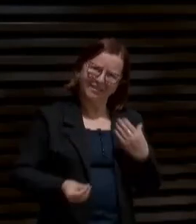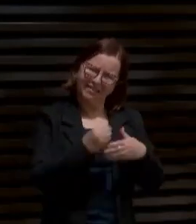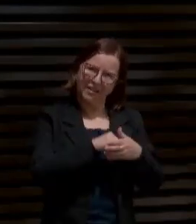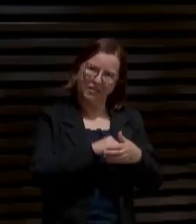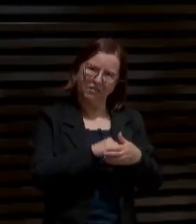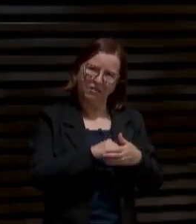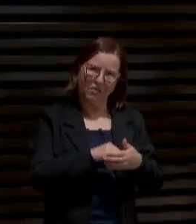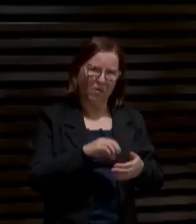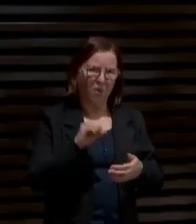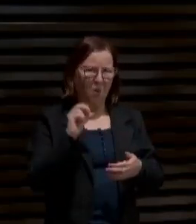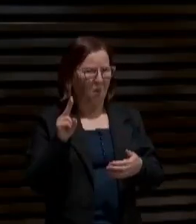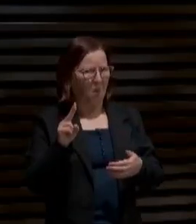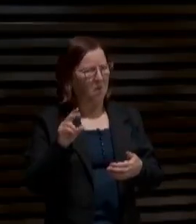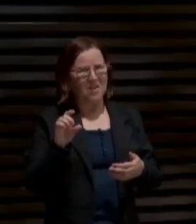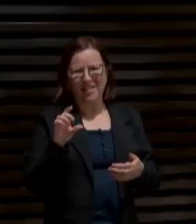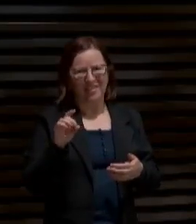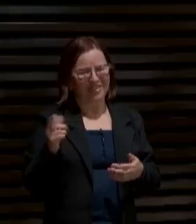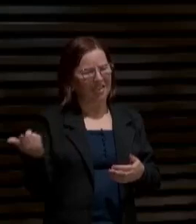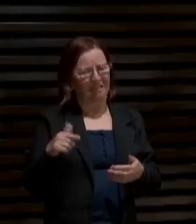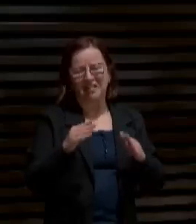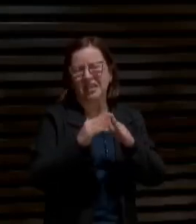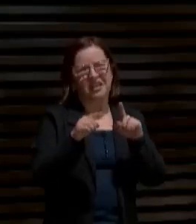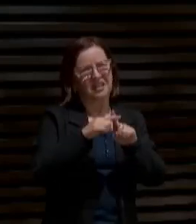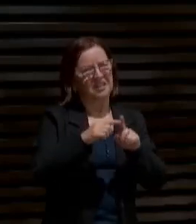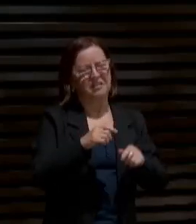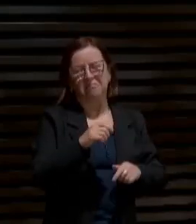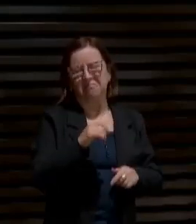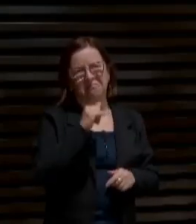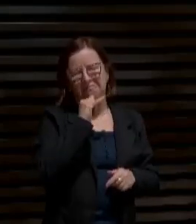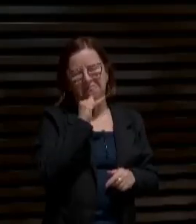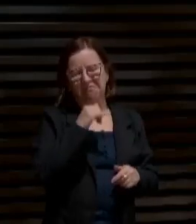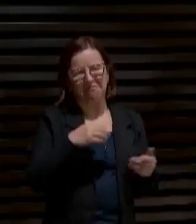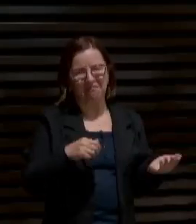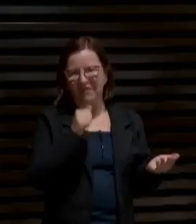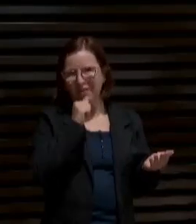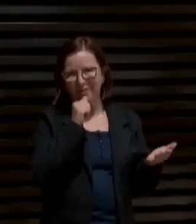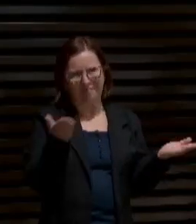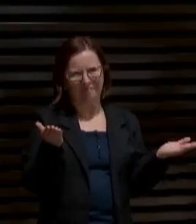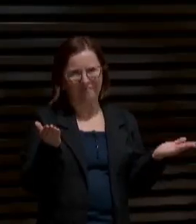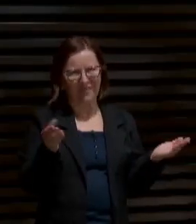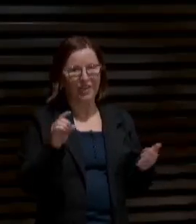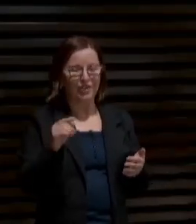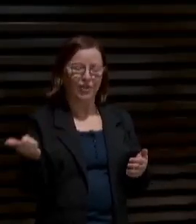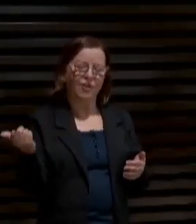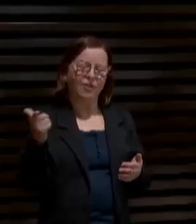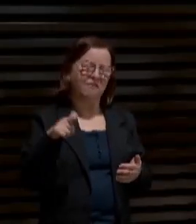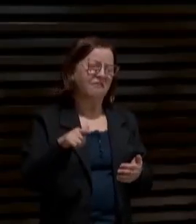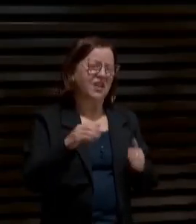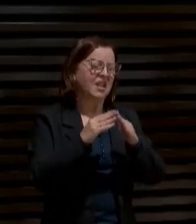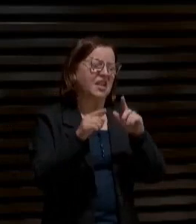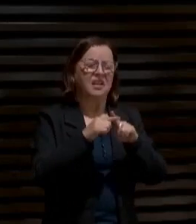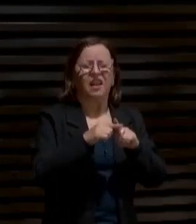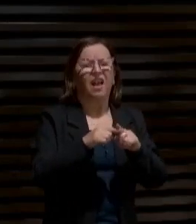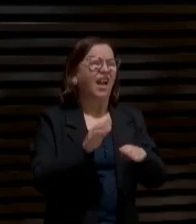sou só uma dor no eu sou mais um né um enfeite lá na igreja Eu vou bem arrumadinho eu até ajudo